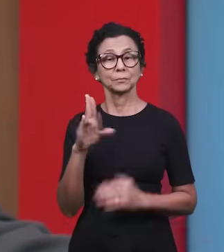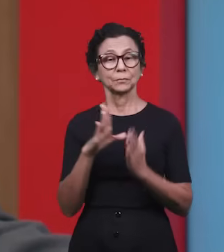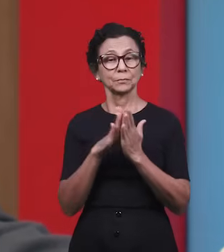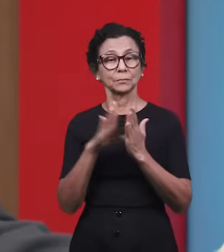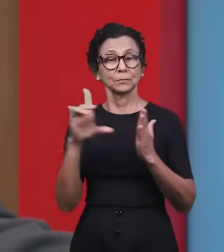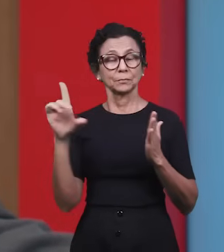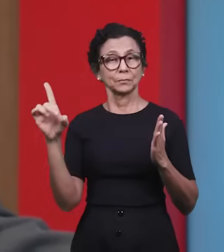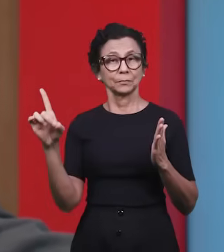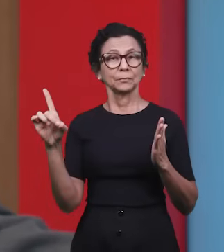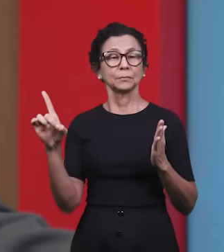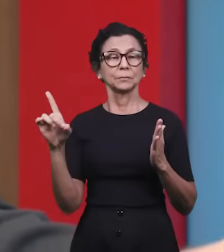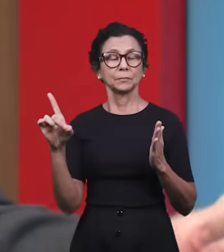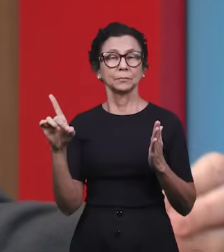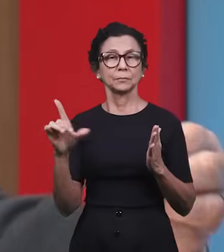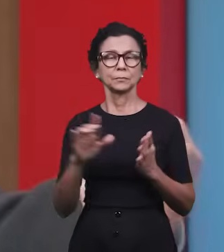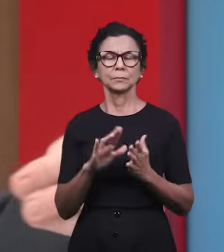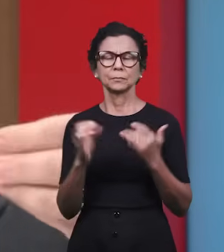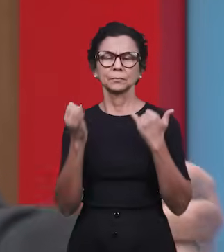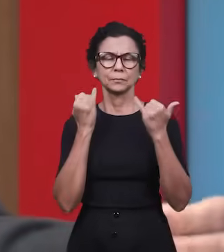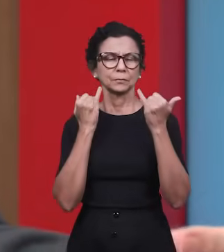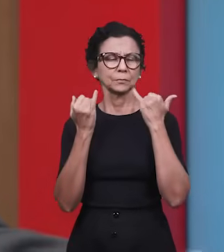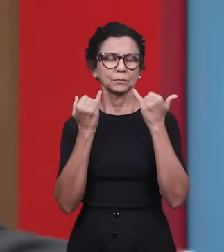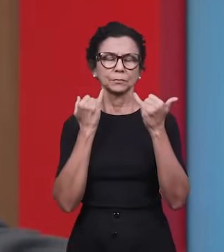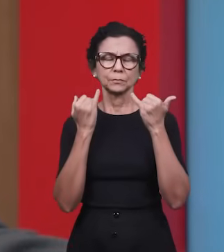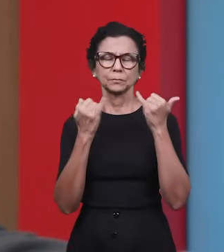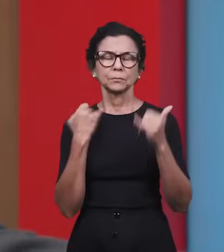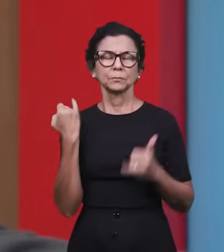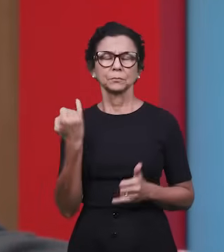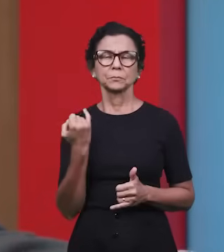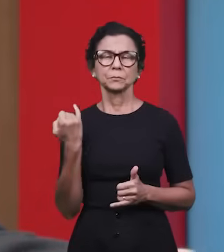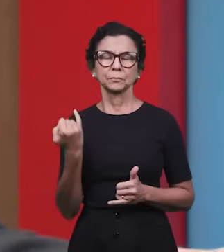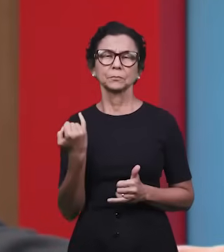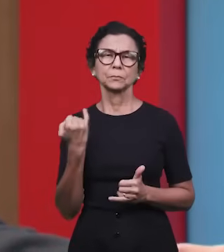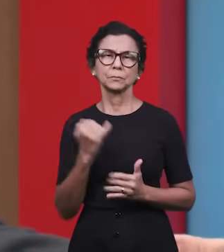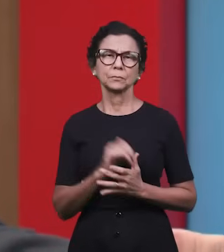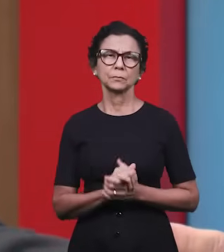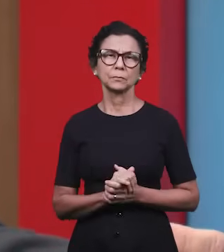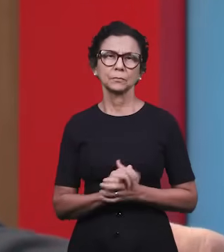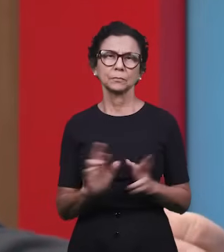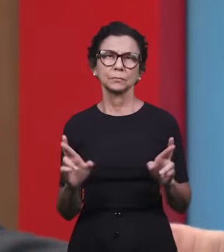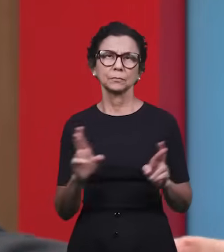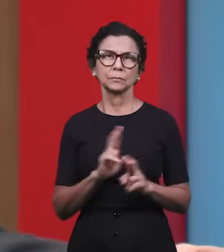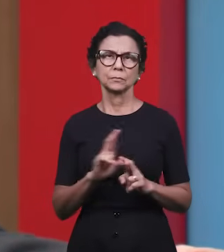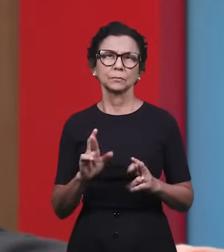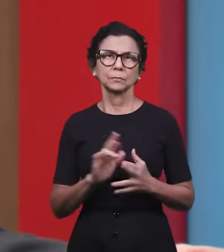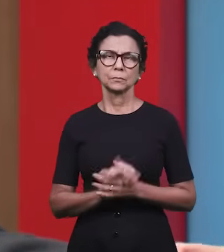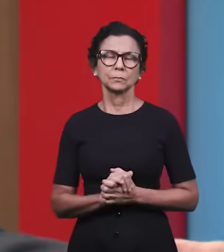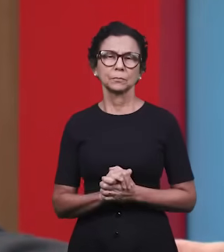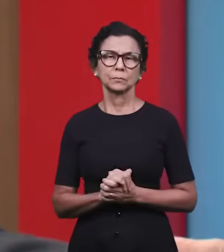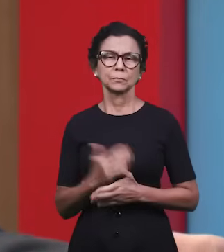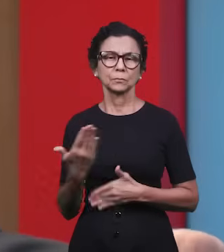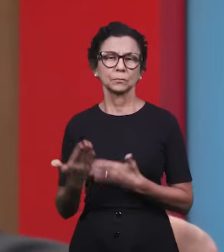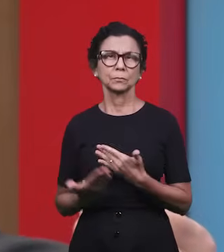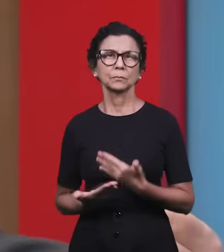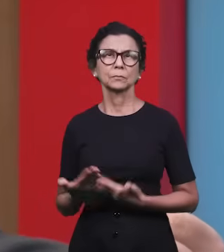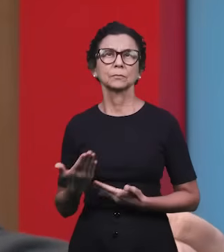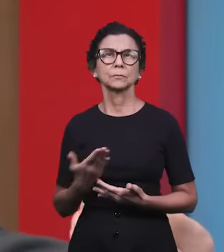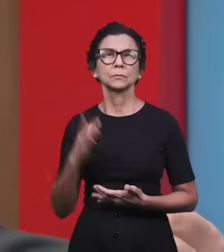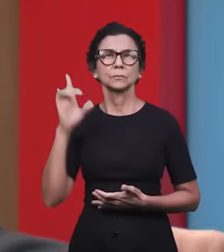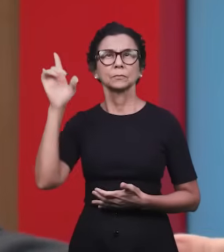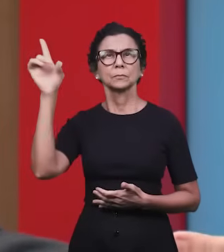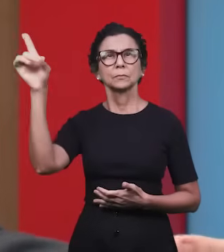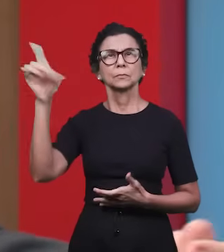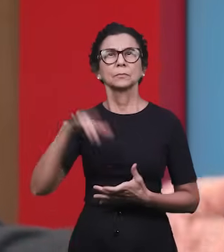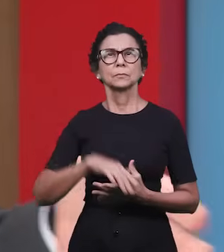palavra ela é rica em informações a respeito do servo, né? Do servo que tem